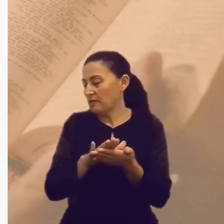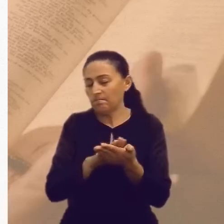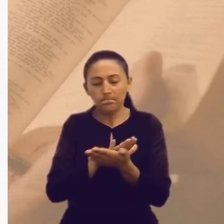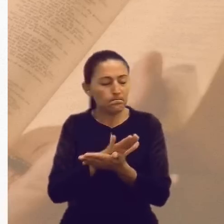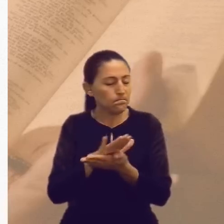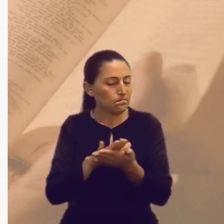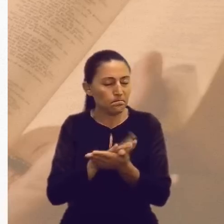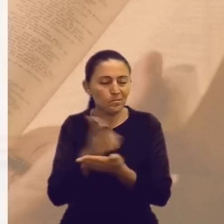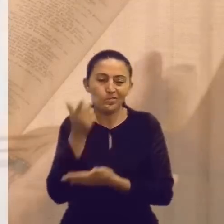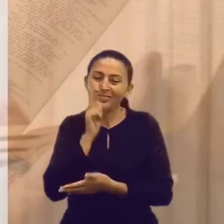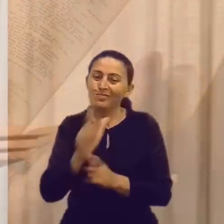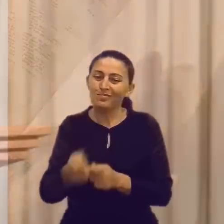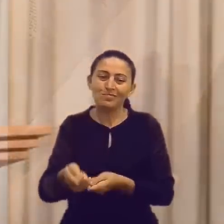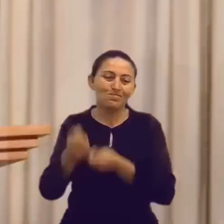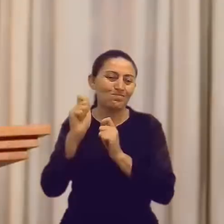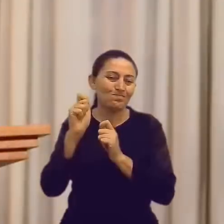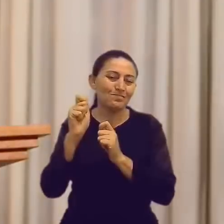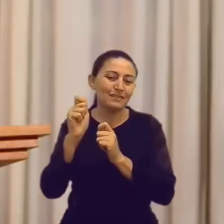apanharam.